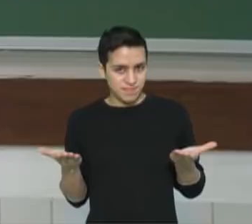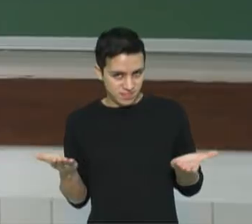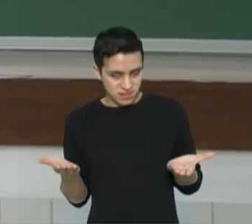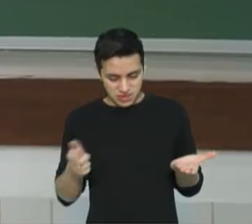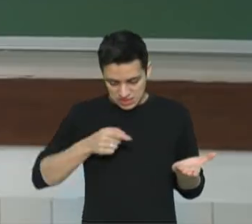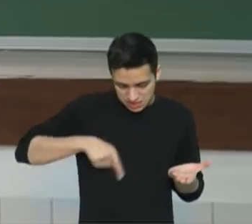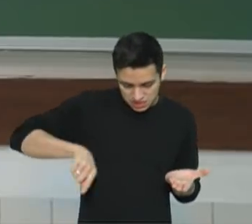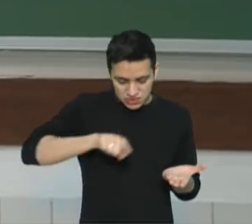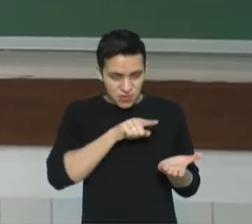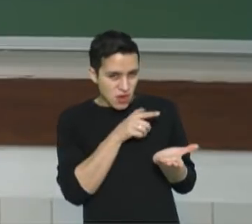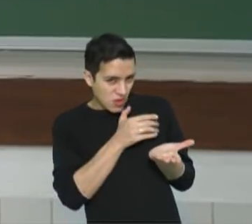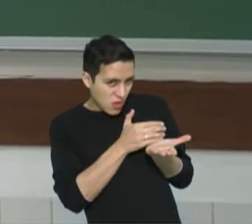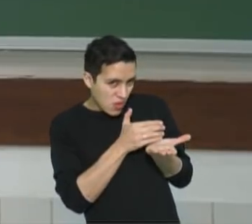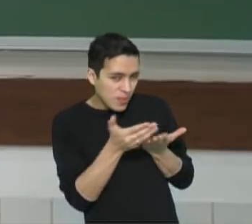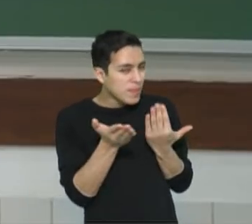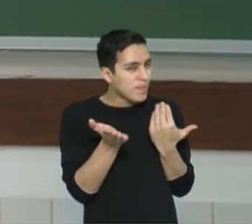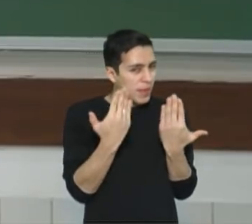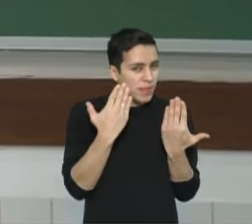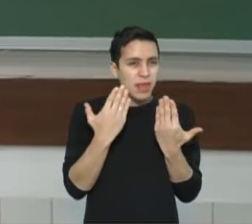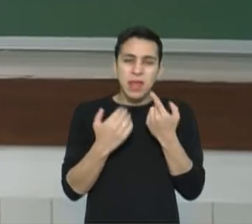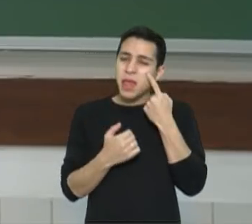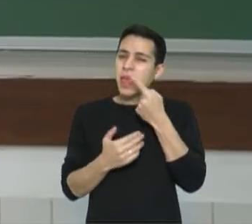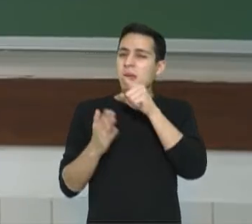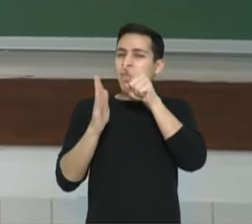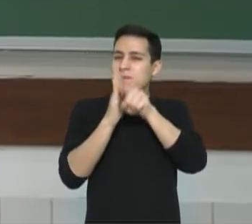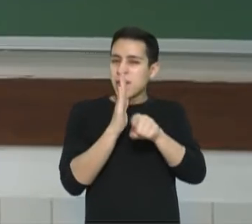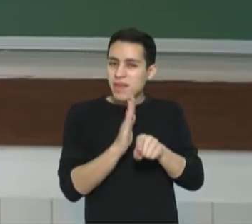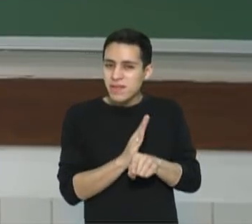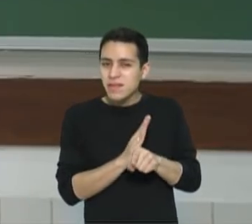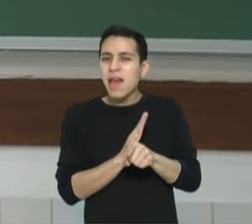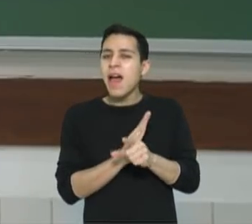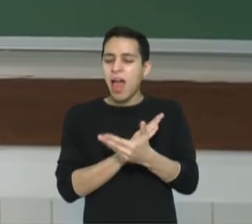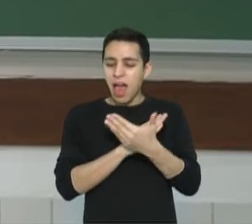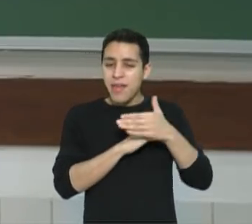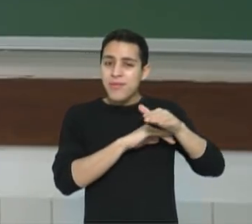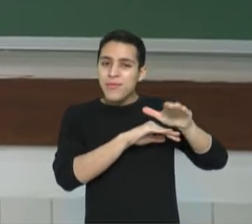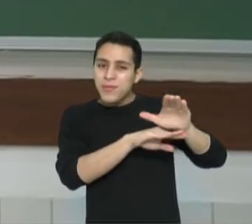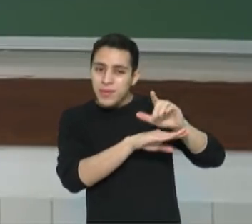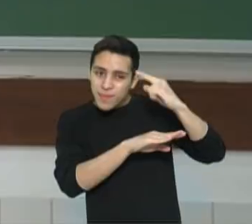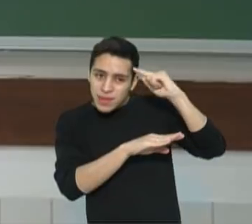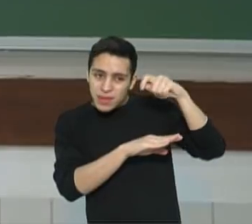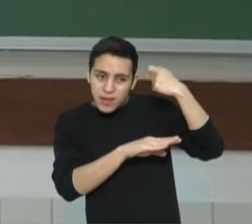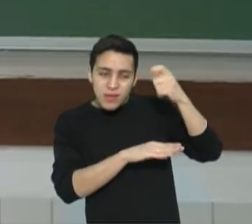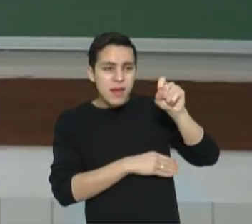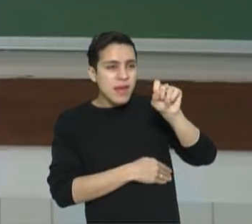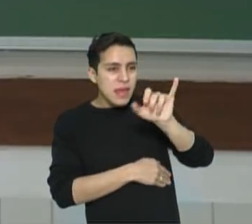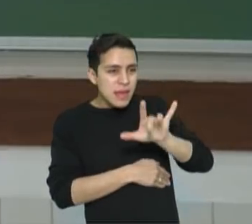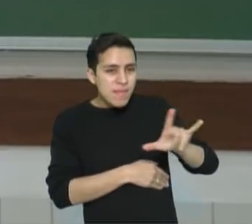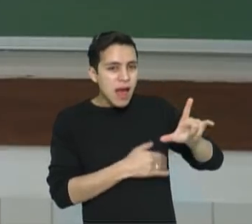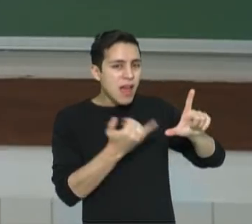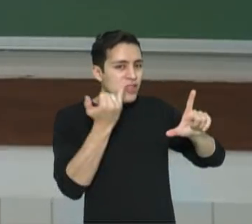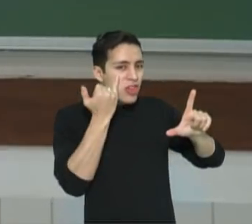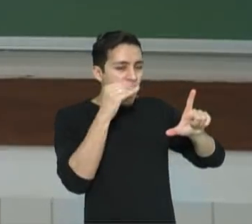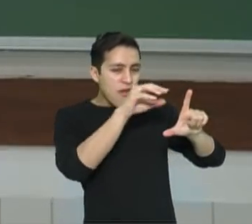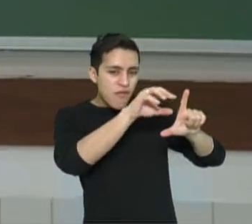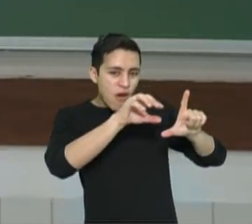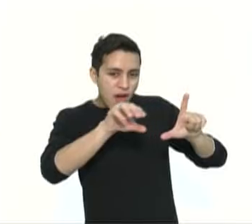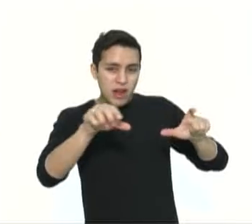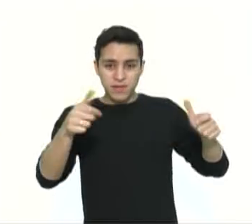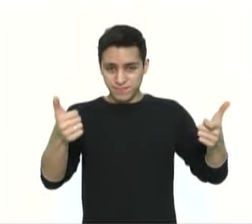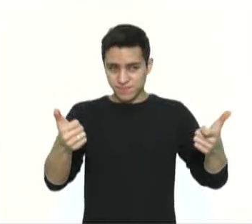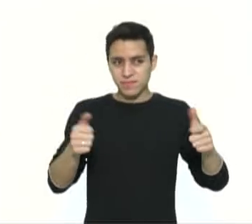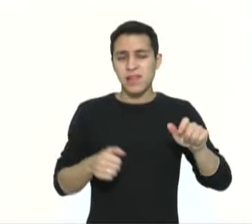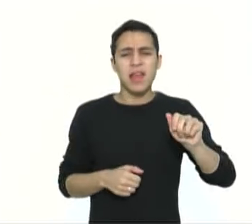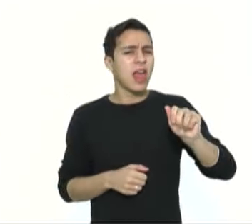Então, para o nosso começo de conversa, essas perguntinhas estão ajudando a gente a pensar infográfico, né? Então, letra A, a gente já falou